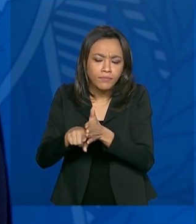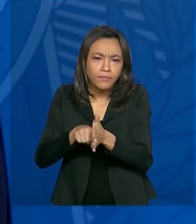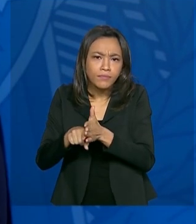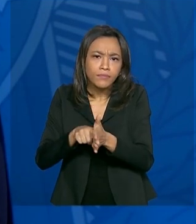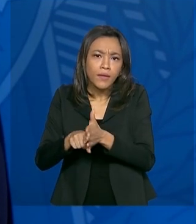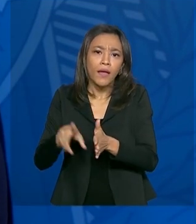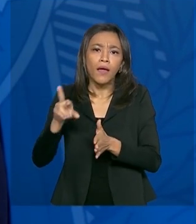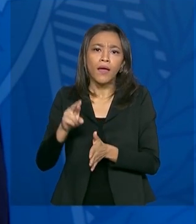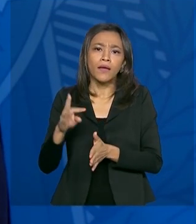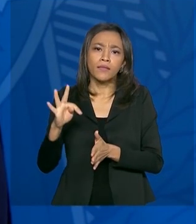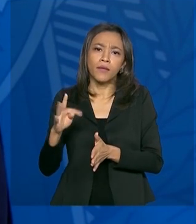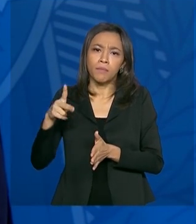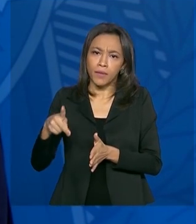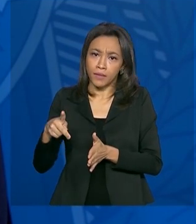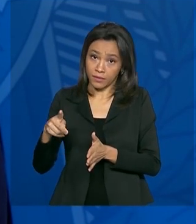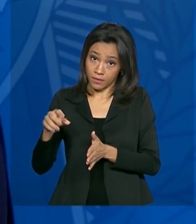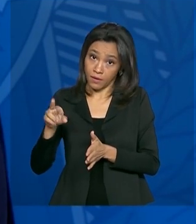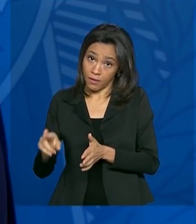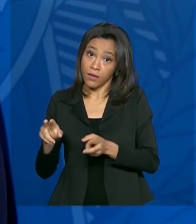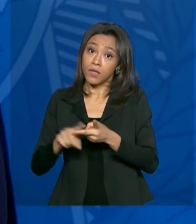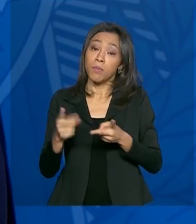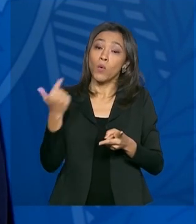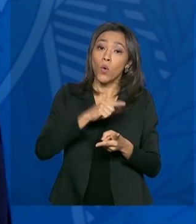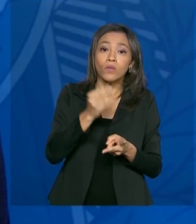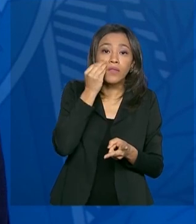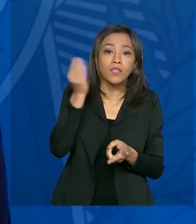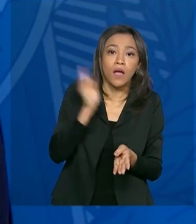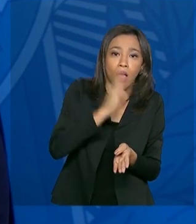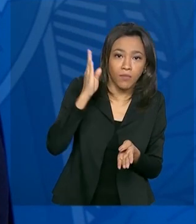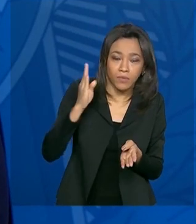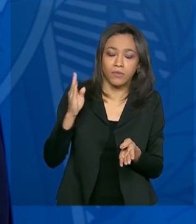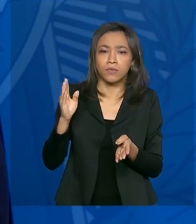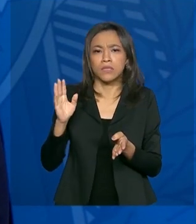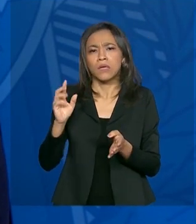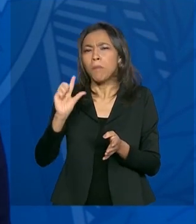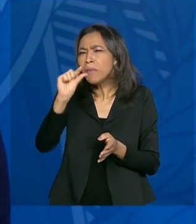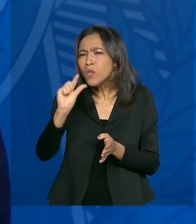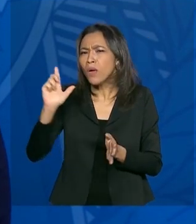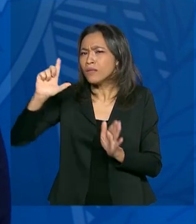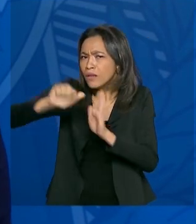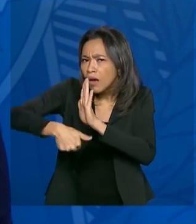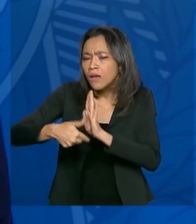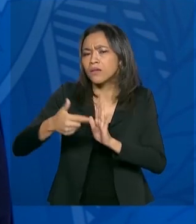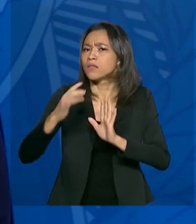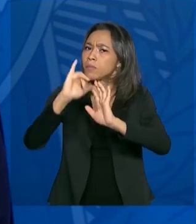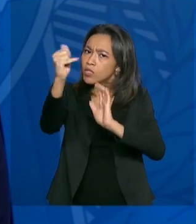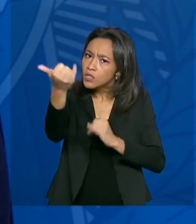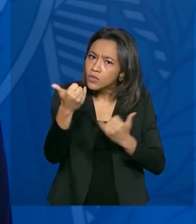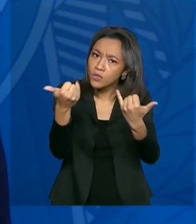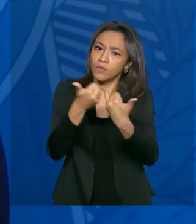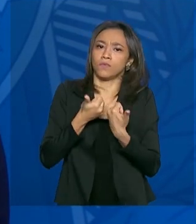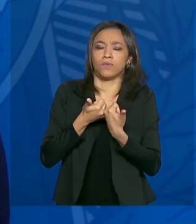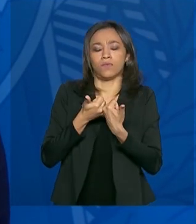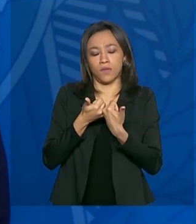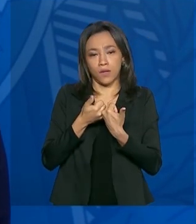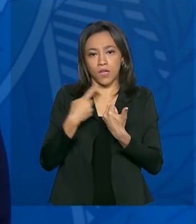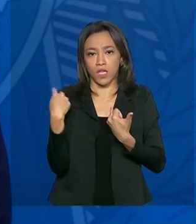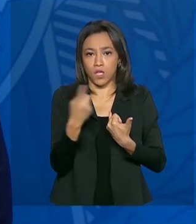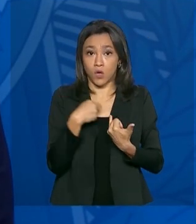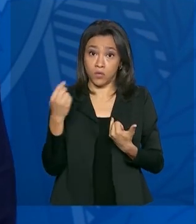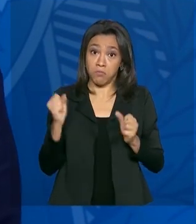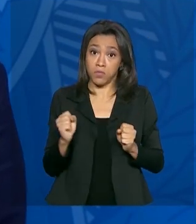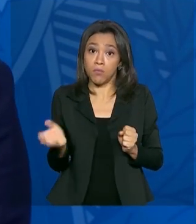-PCR quanto pelo teste rápido, a gente possa ter um menor atraso na divulgação dessas informações que a gente pode justamente